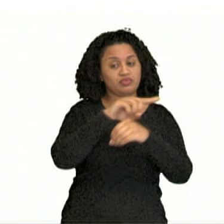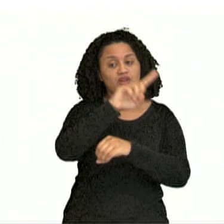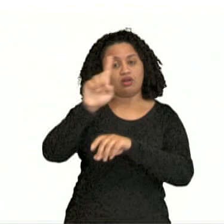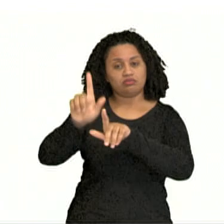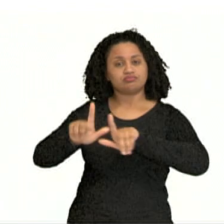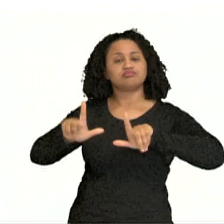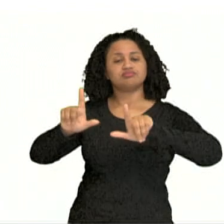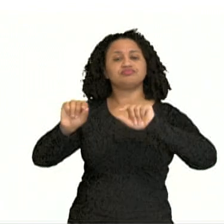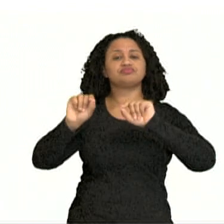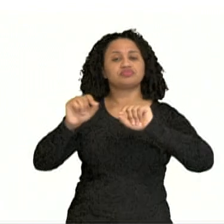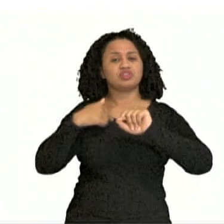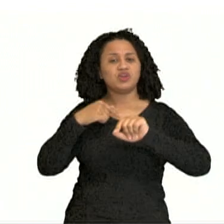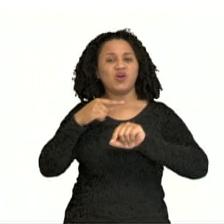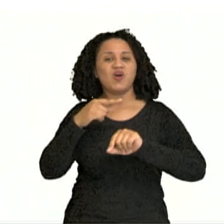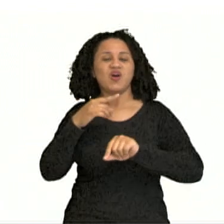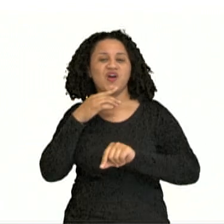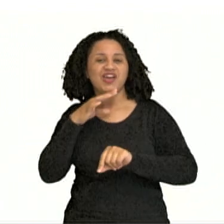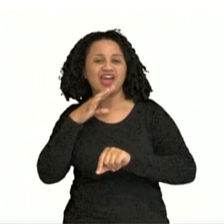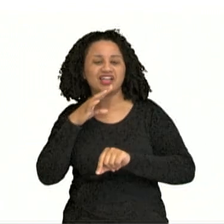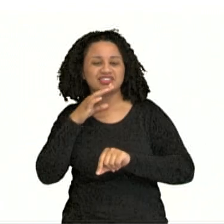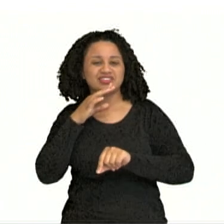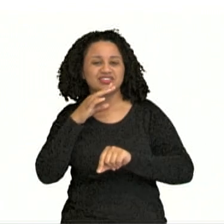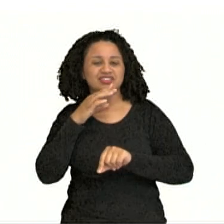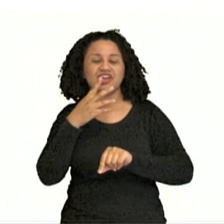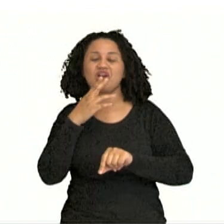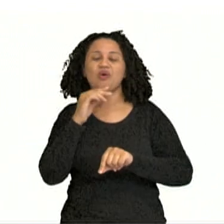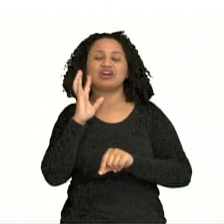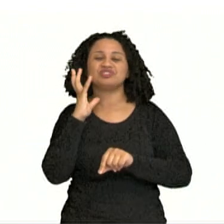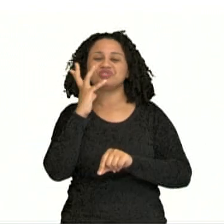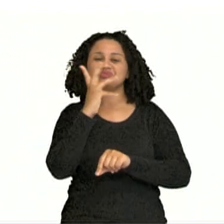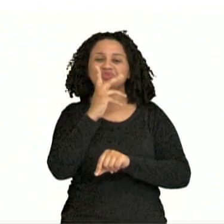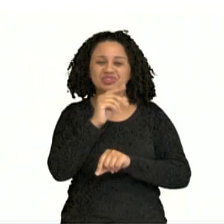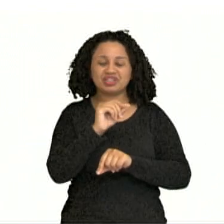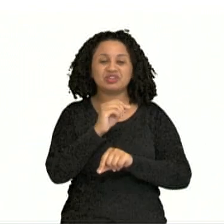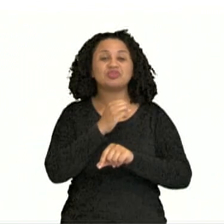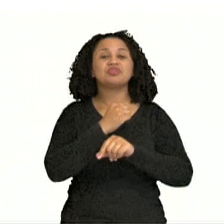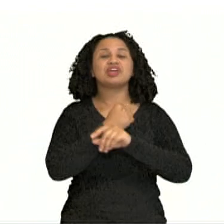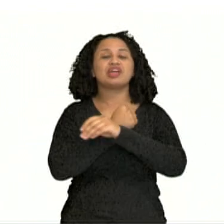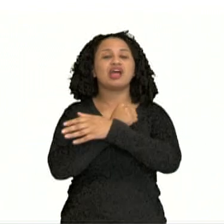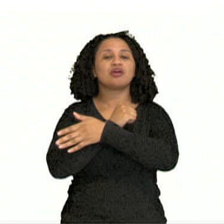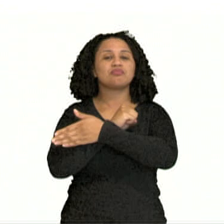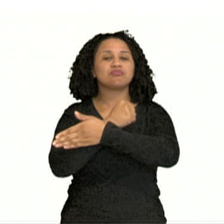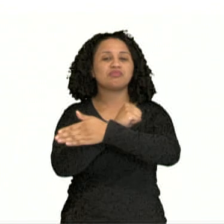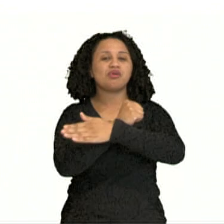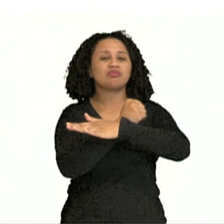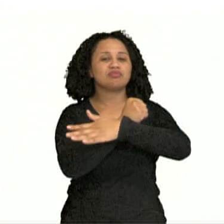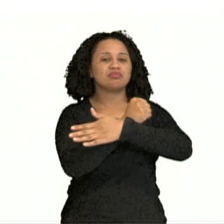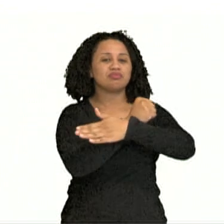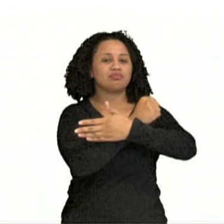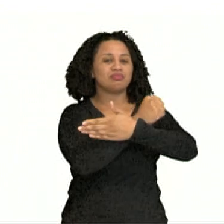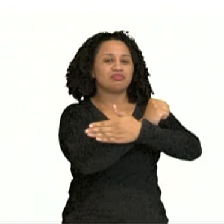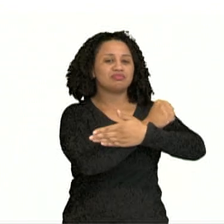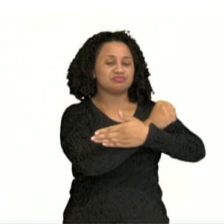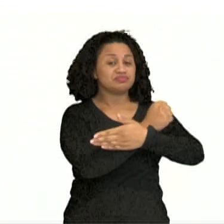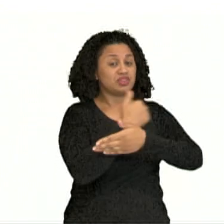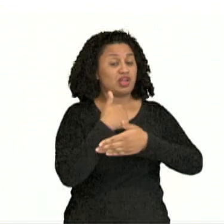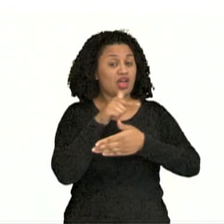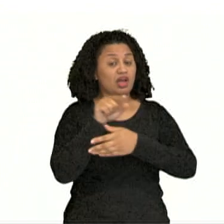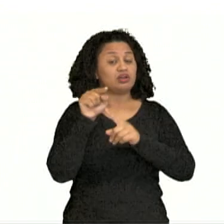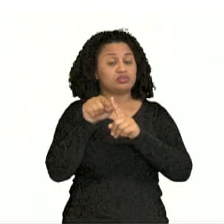imagem da direita. Vocês conhecem esse animal? Eu acho ele muito bonito. É um peixe-boi. É um exemplo de um